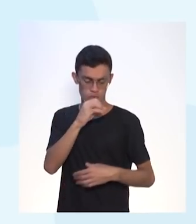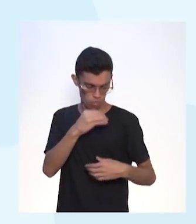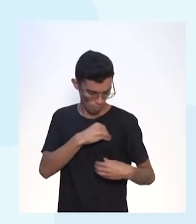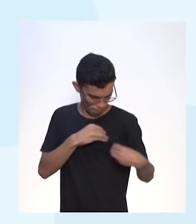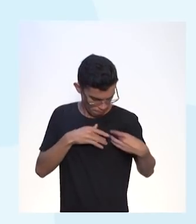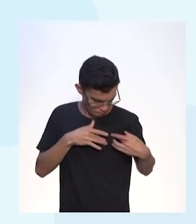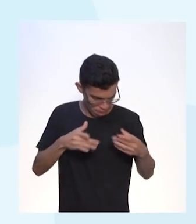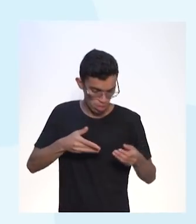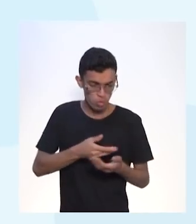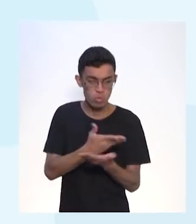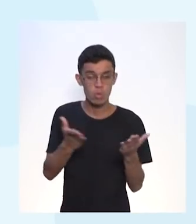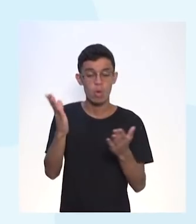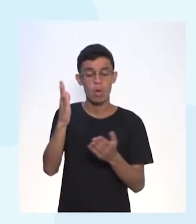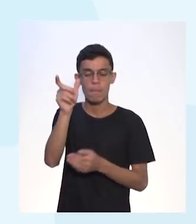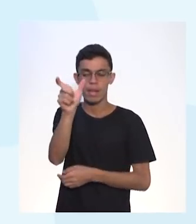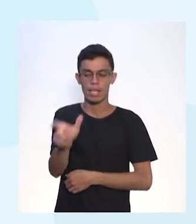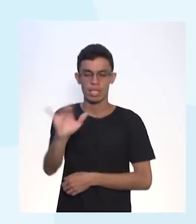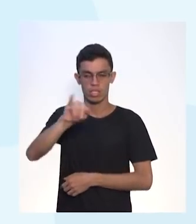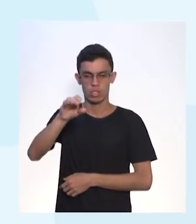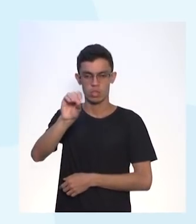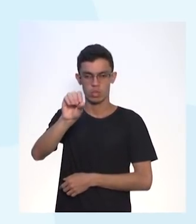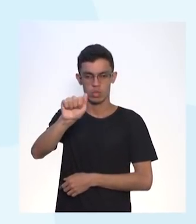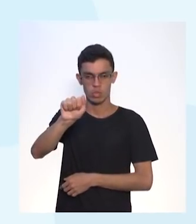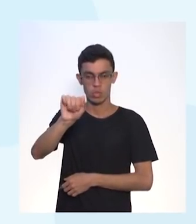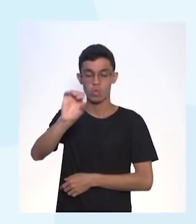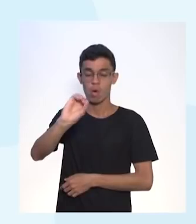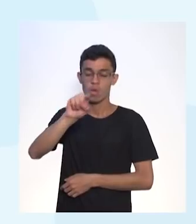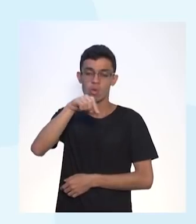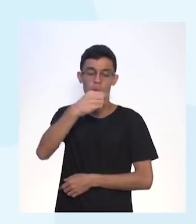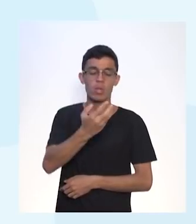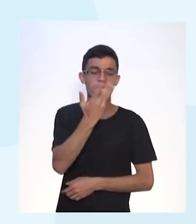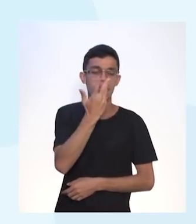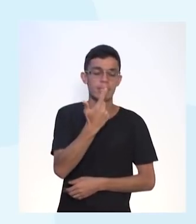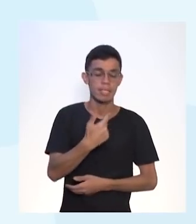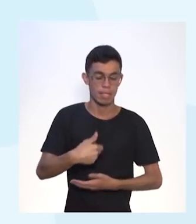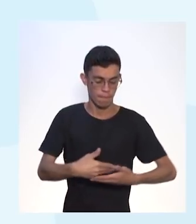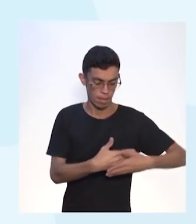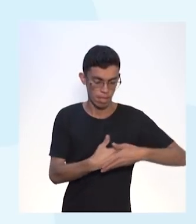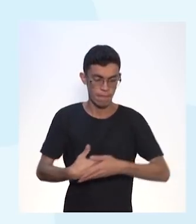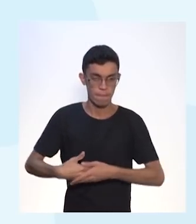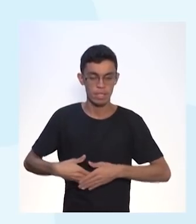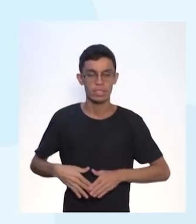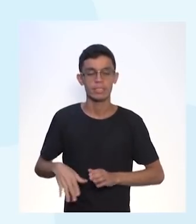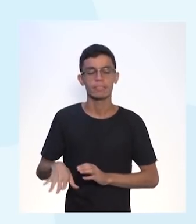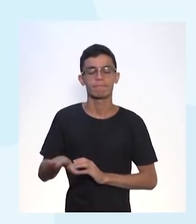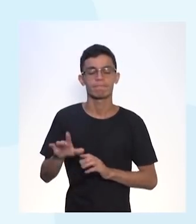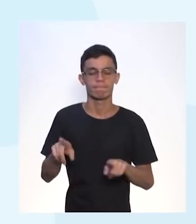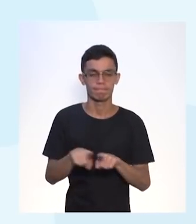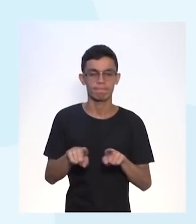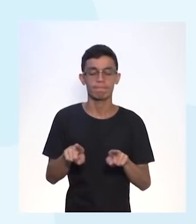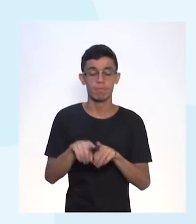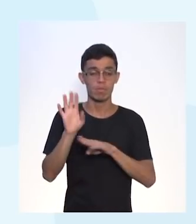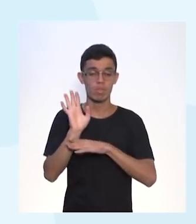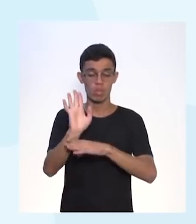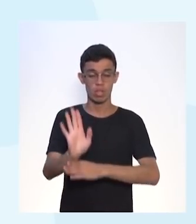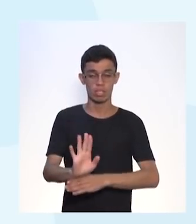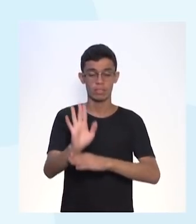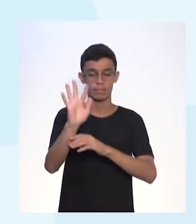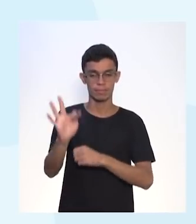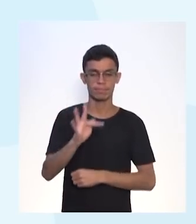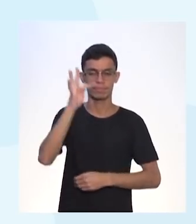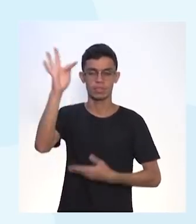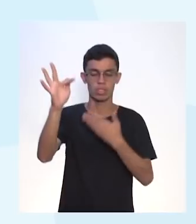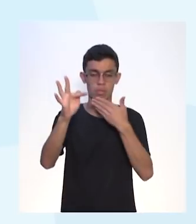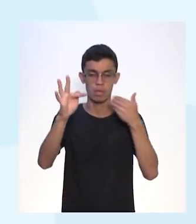crianças prematuras, dando a eles a chance de ter um futuro melhor. A Rede Brasileira de Bancos de Leite